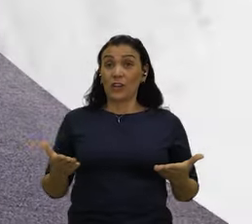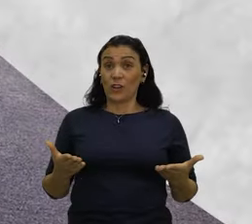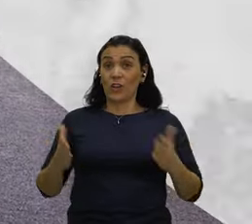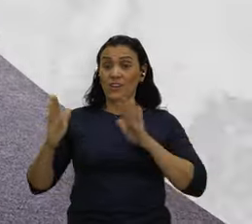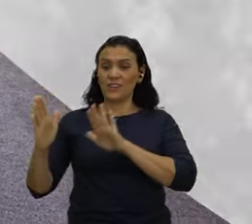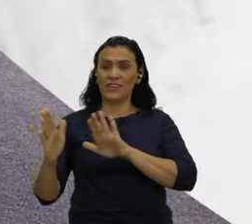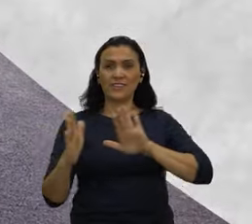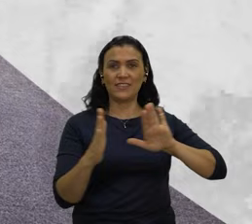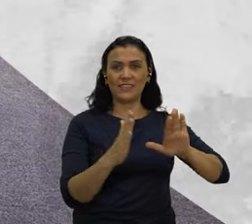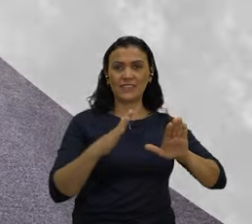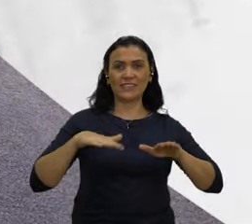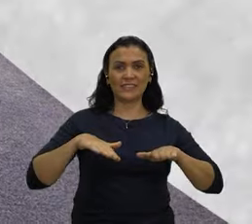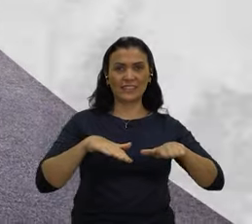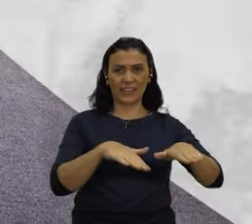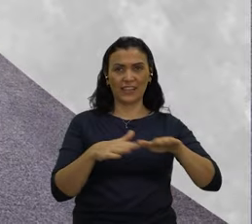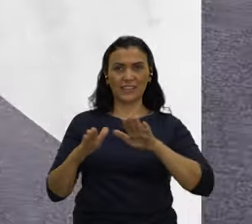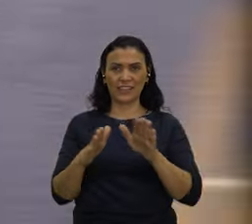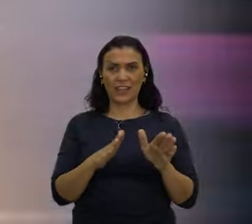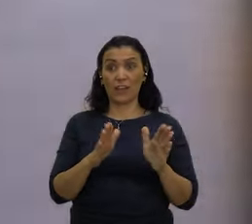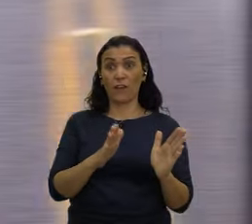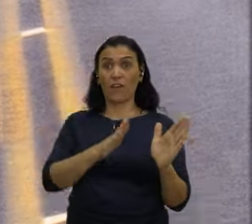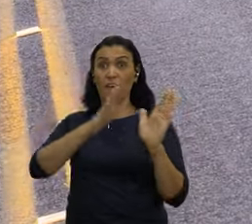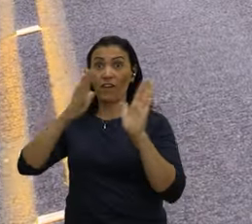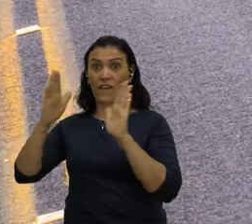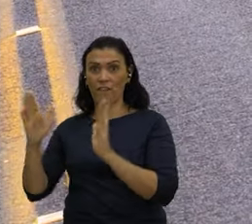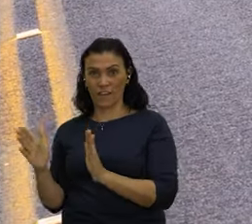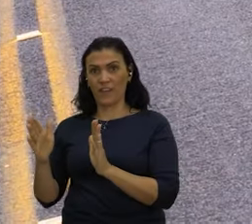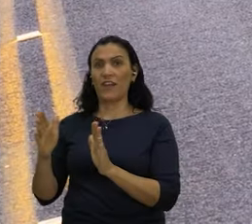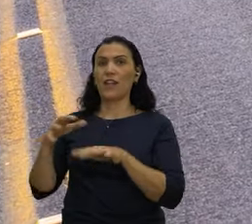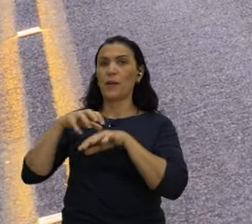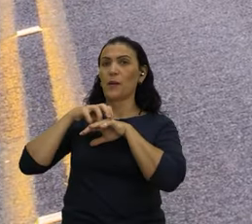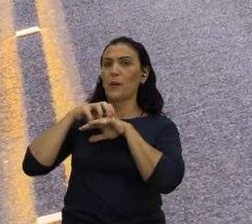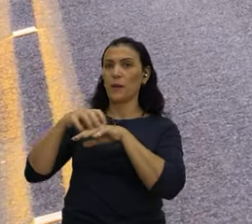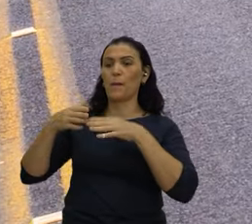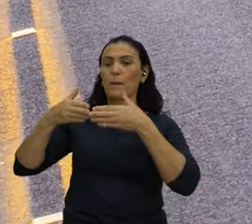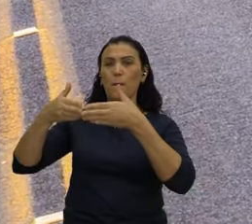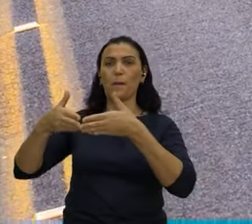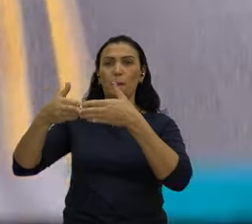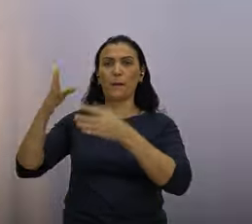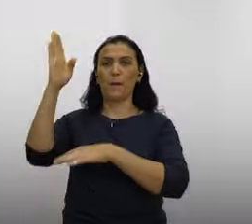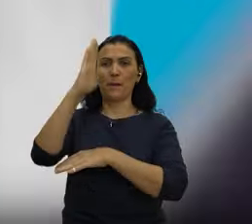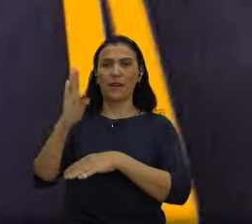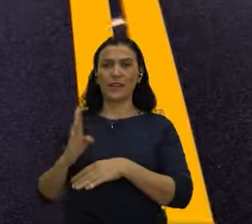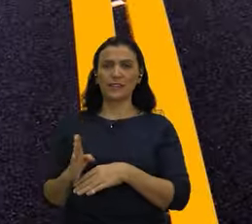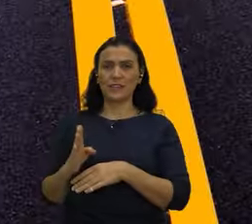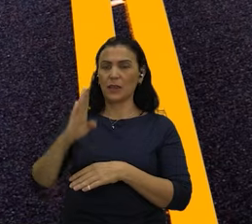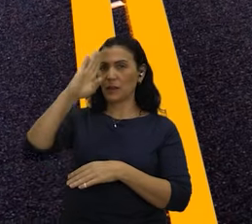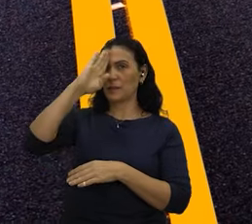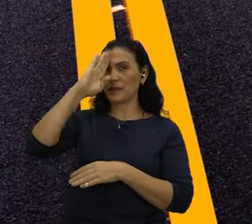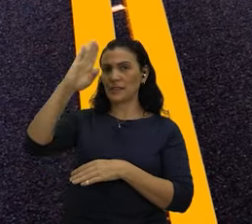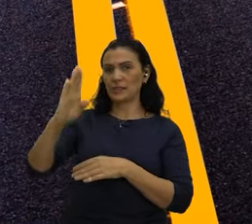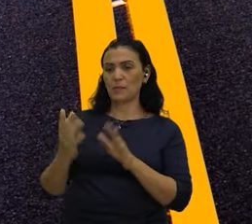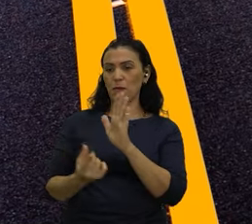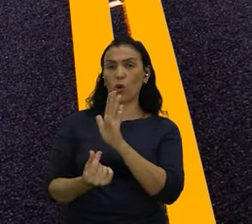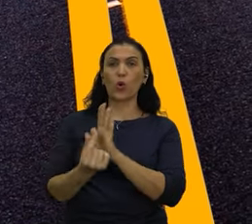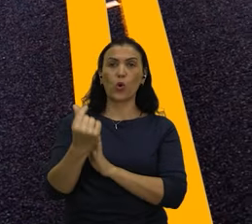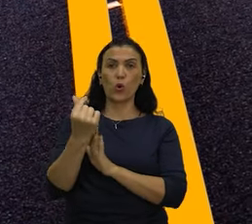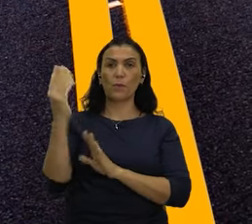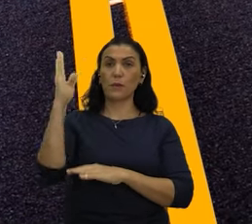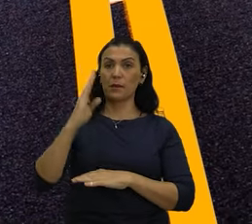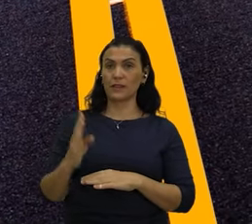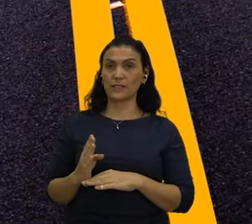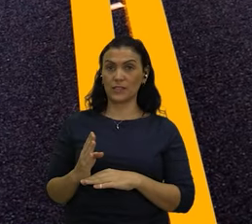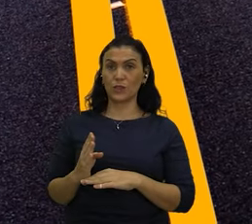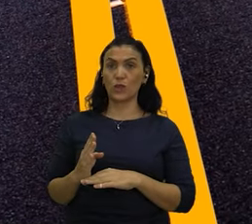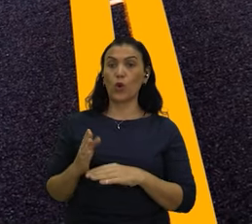Agora vamos deixar a estrada um pouco de lado e vamos explorar os portos brasileiros. Eles são essenciais para a economia do